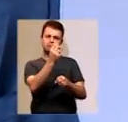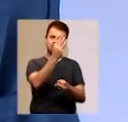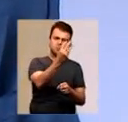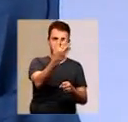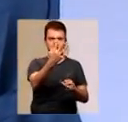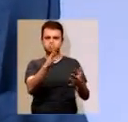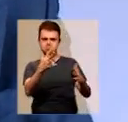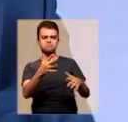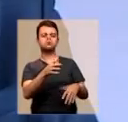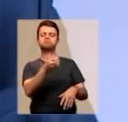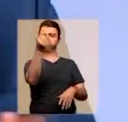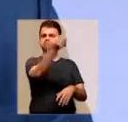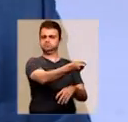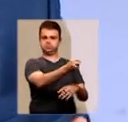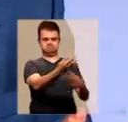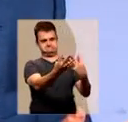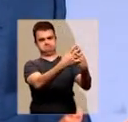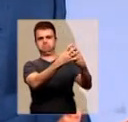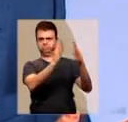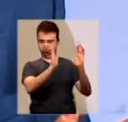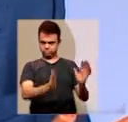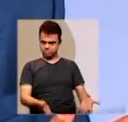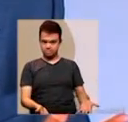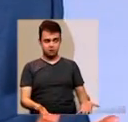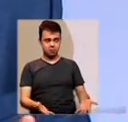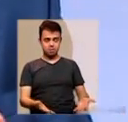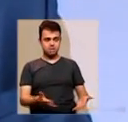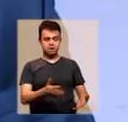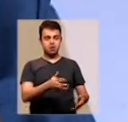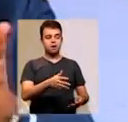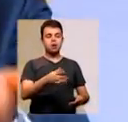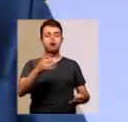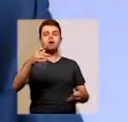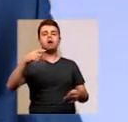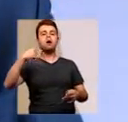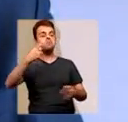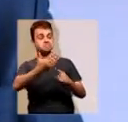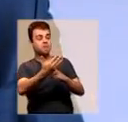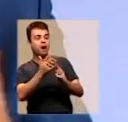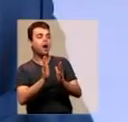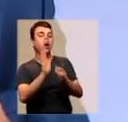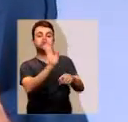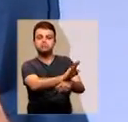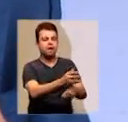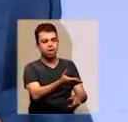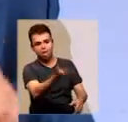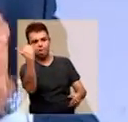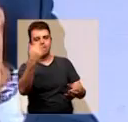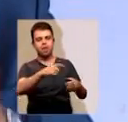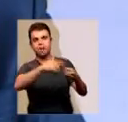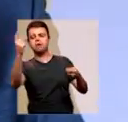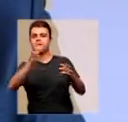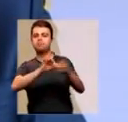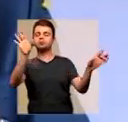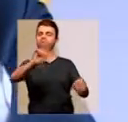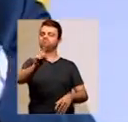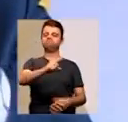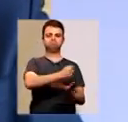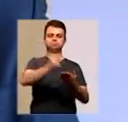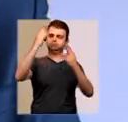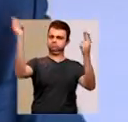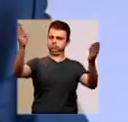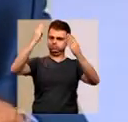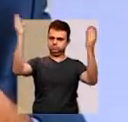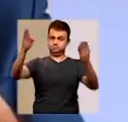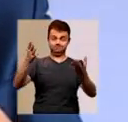anos. Não cabe mais recurso. Portanto, quem está me ouvindo, é bom que saiba. Se dirigir sob efeito